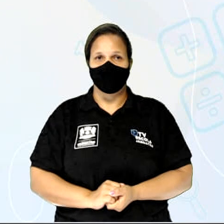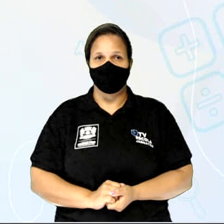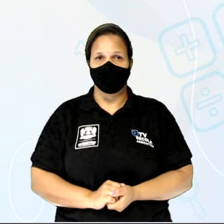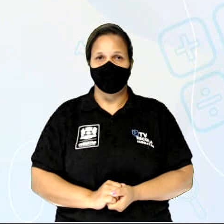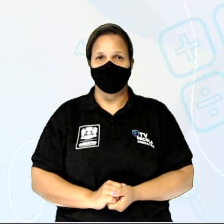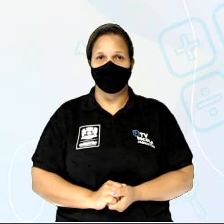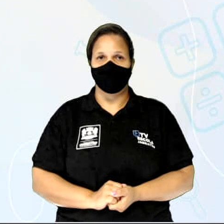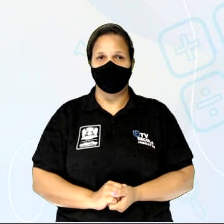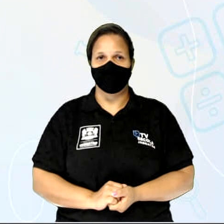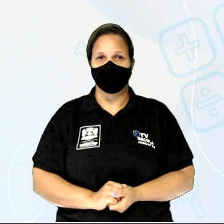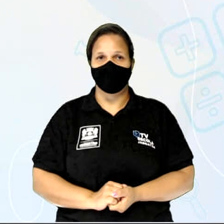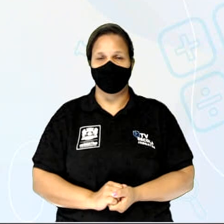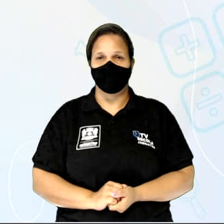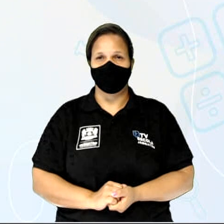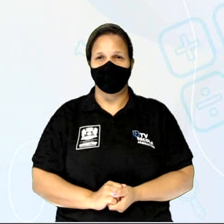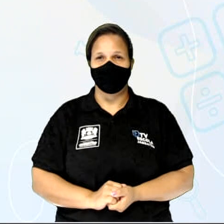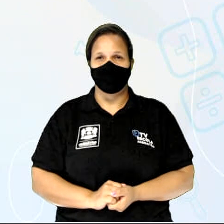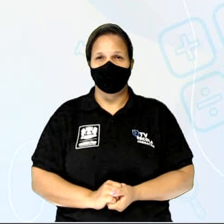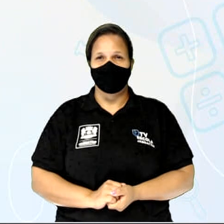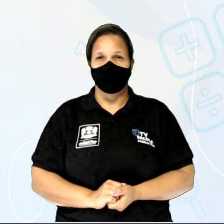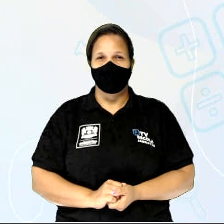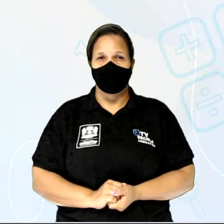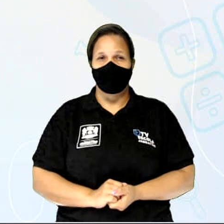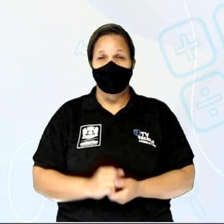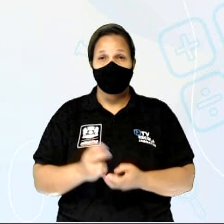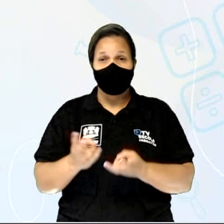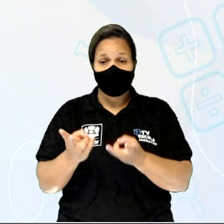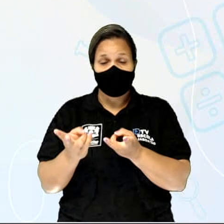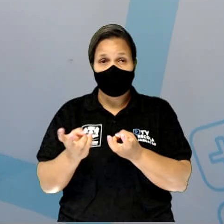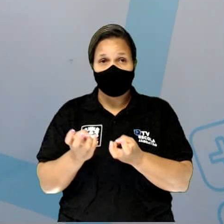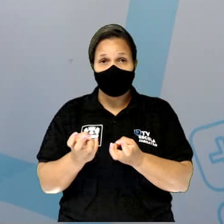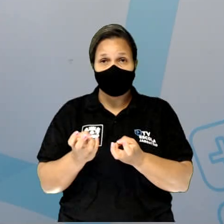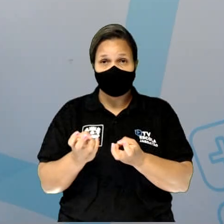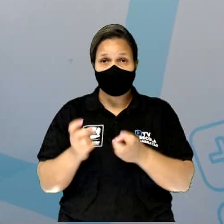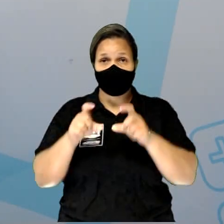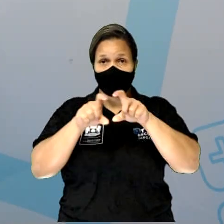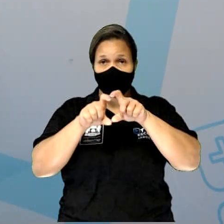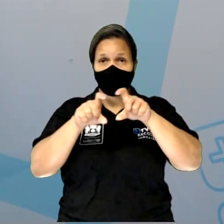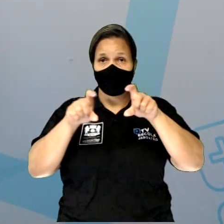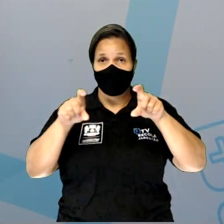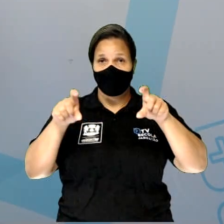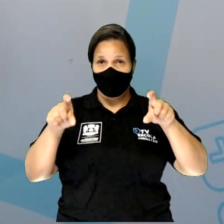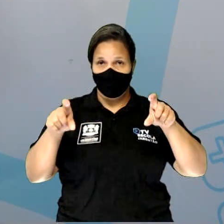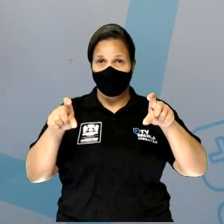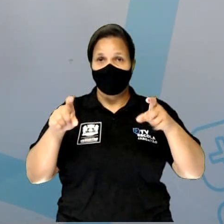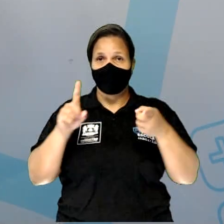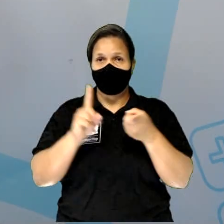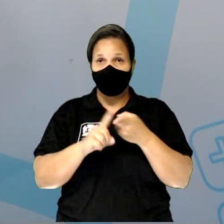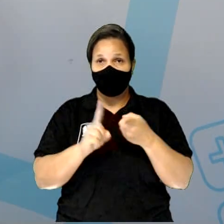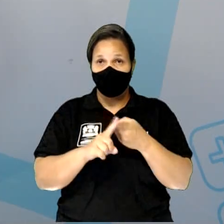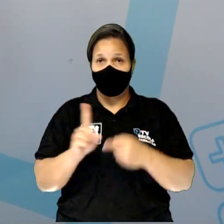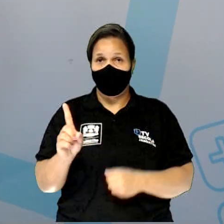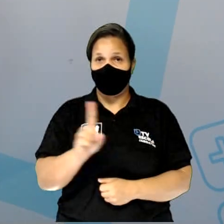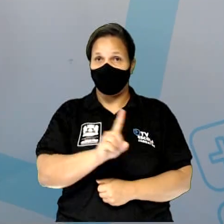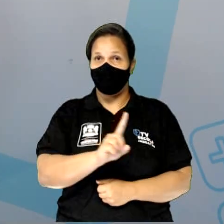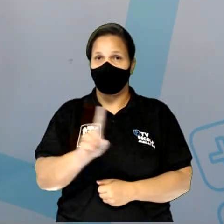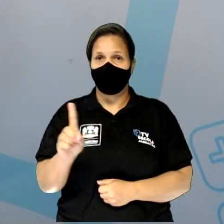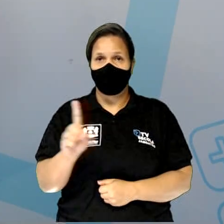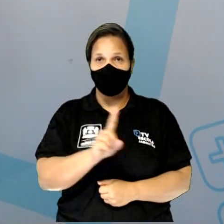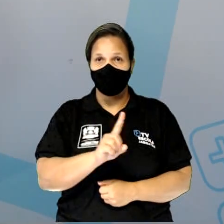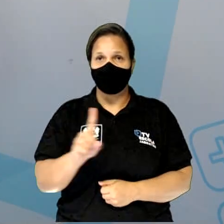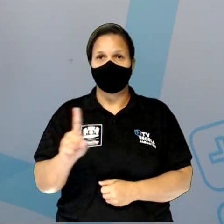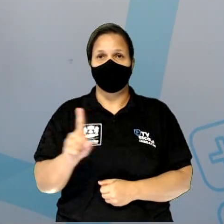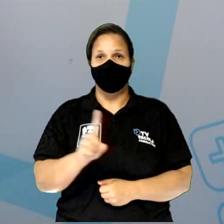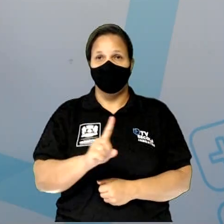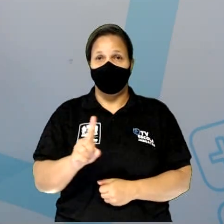doesn't rain. Percebam que a frase, nesse caso, também está na forma negativa. Só que